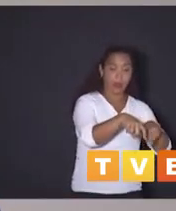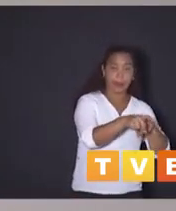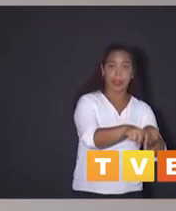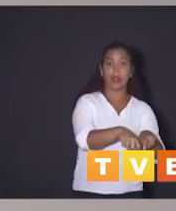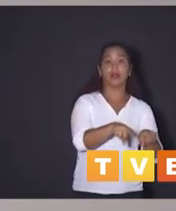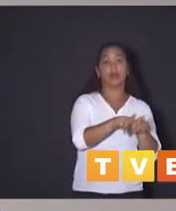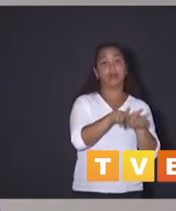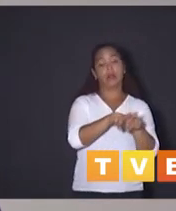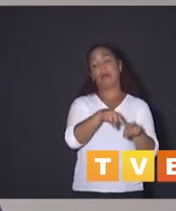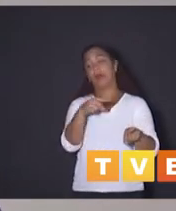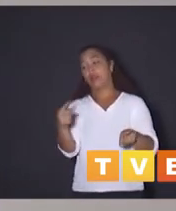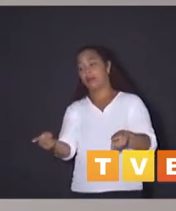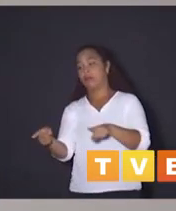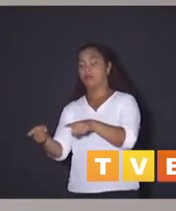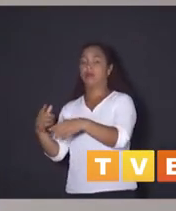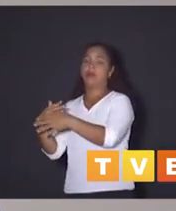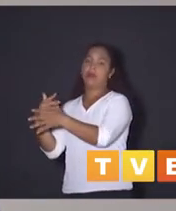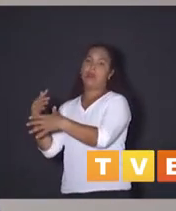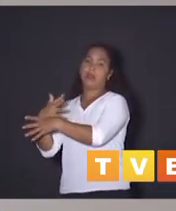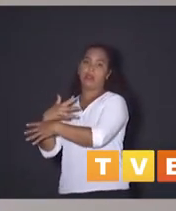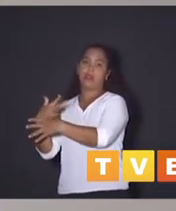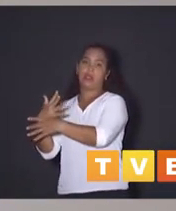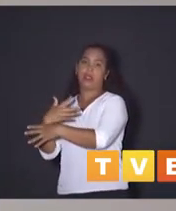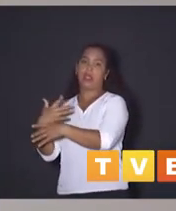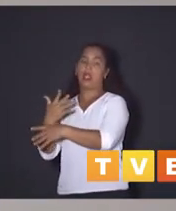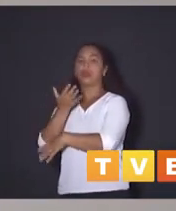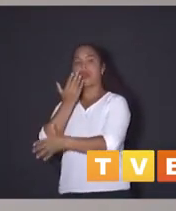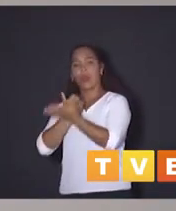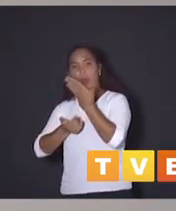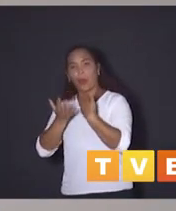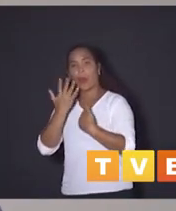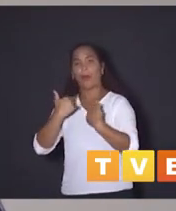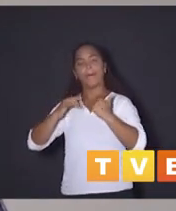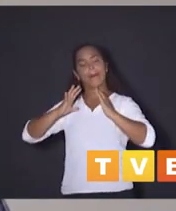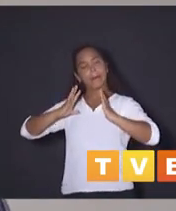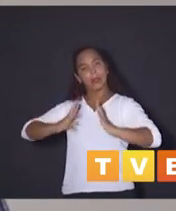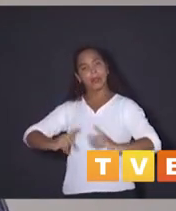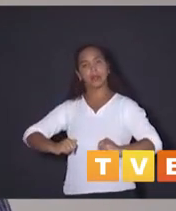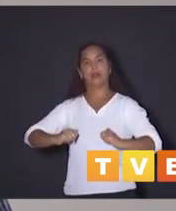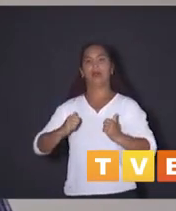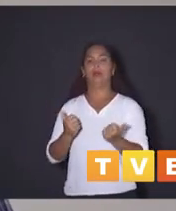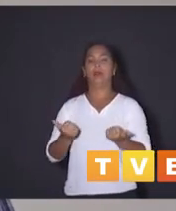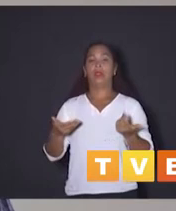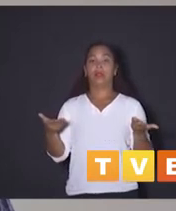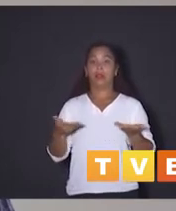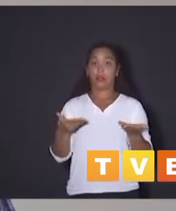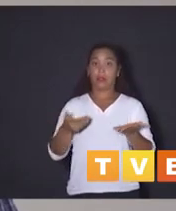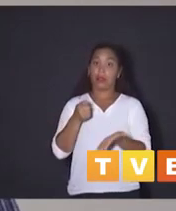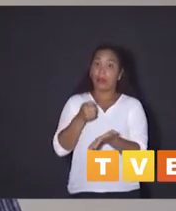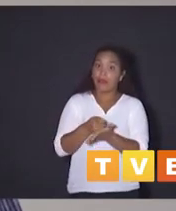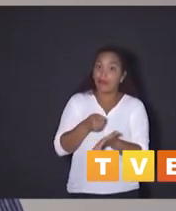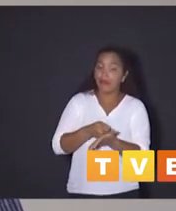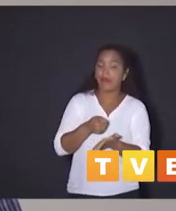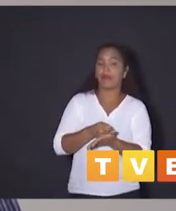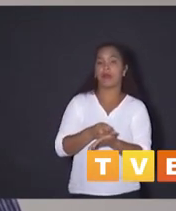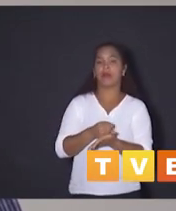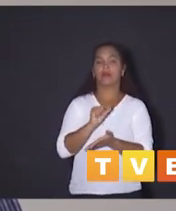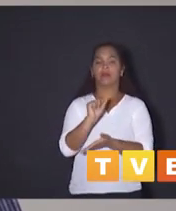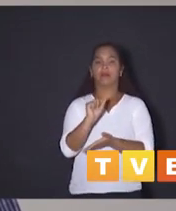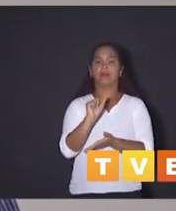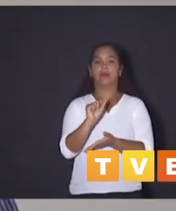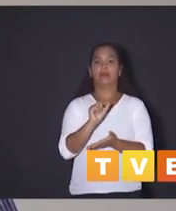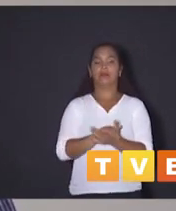e para a população que vive nas grandes cidades nas pequenas cidades nas regiões metropolitanas e eu queria assistir com isso né